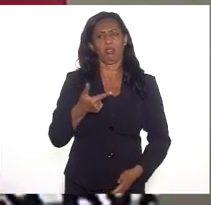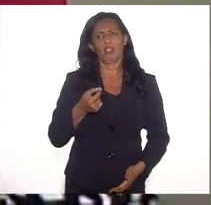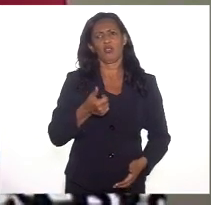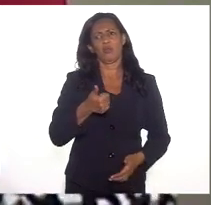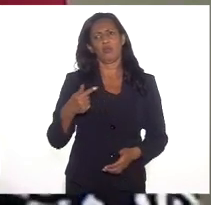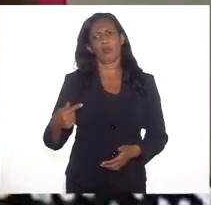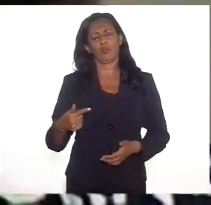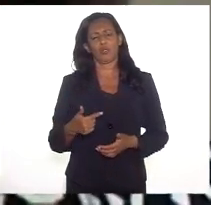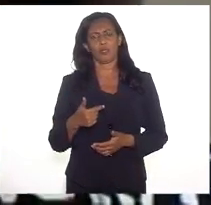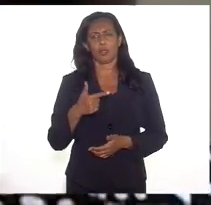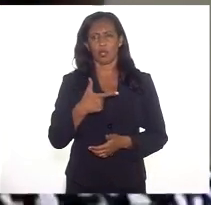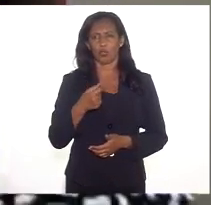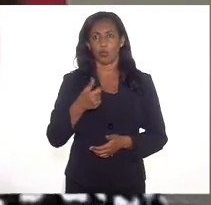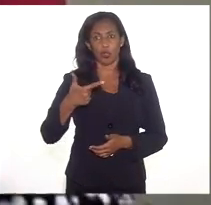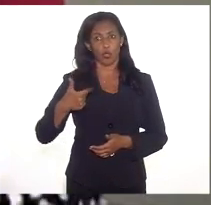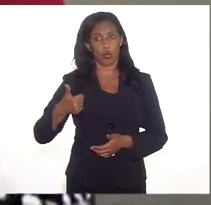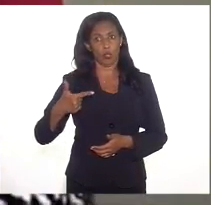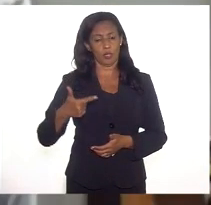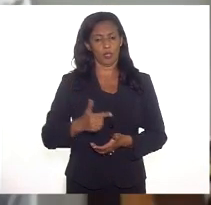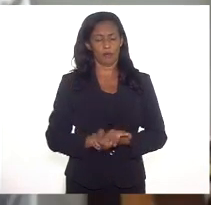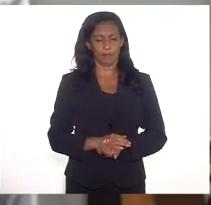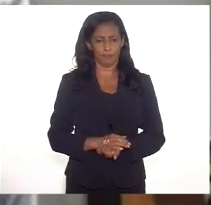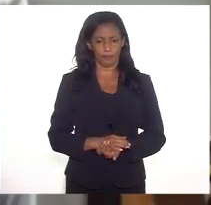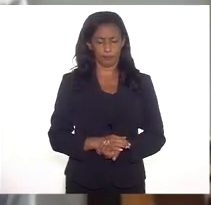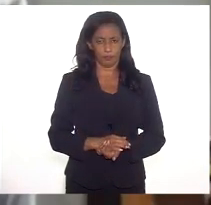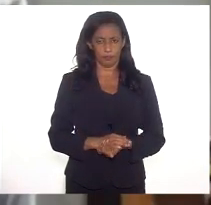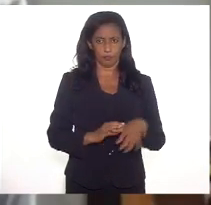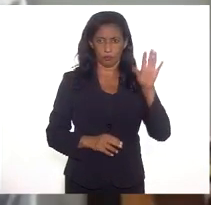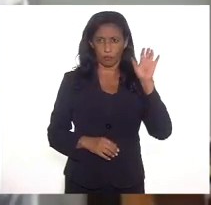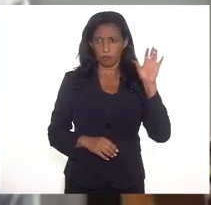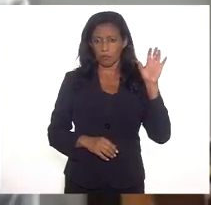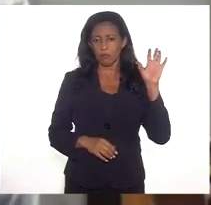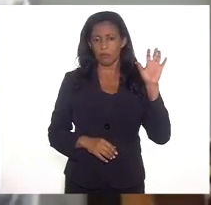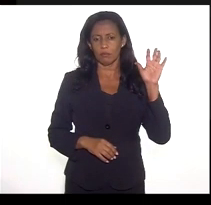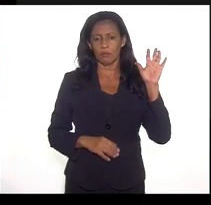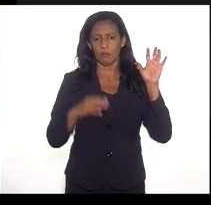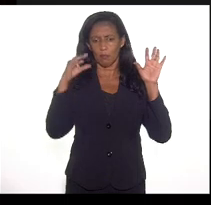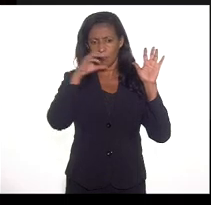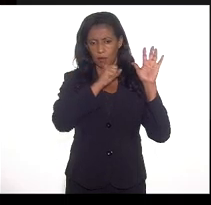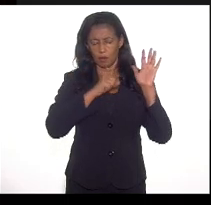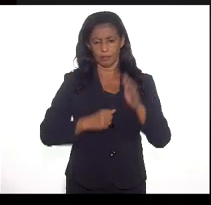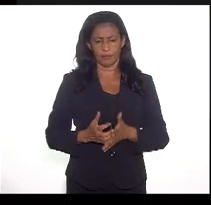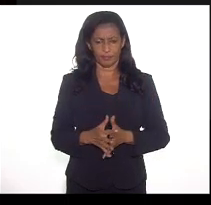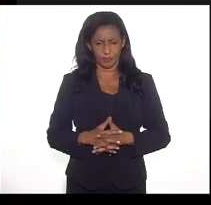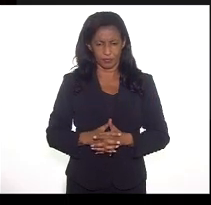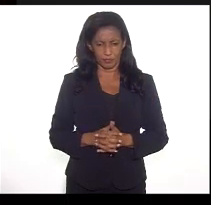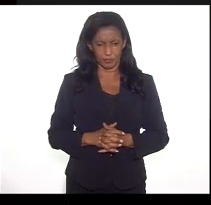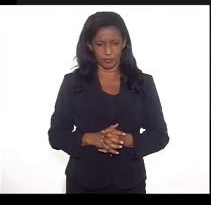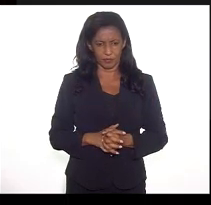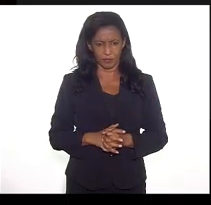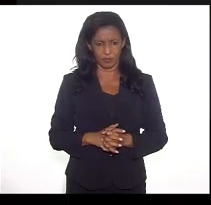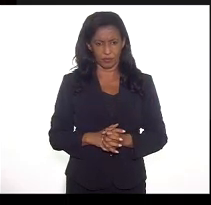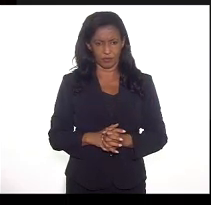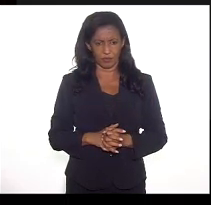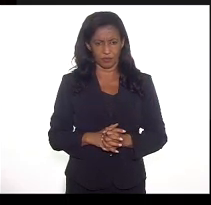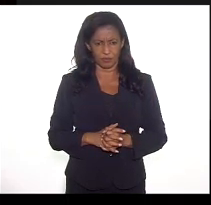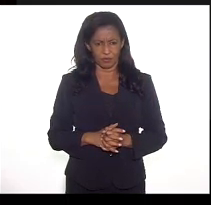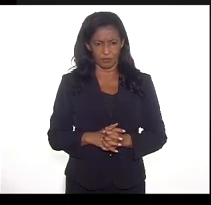2012. Obrigada, presidente. Senhor presidente, posso fazer coisa rápida? Leonício, eu só fazer a